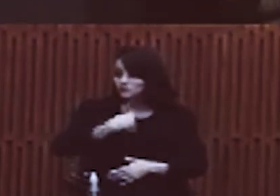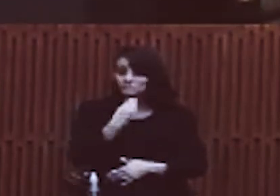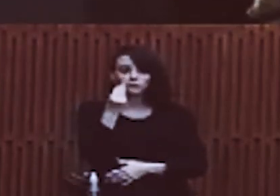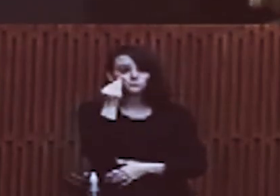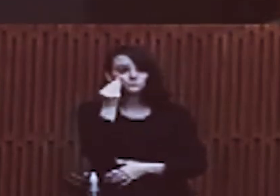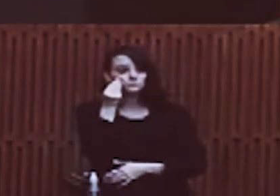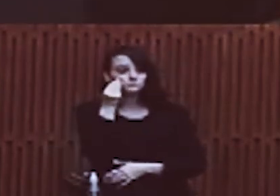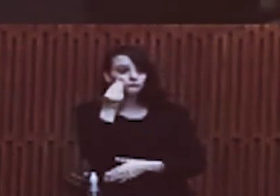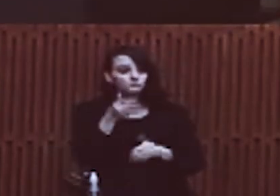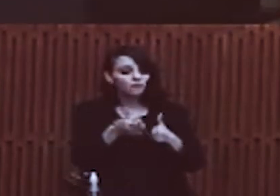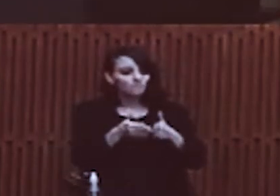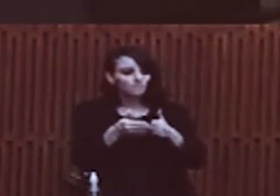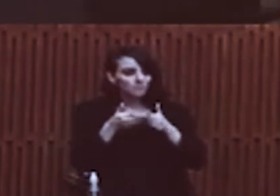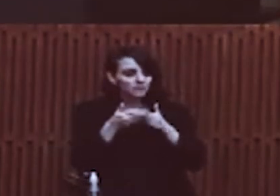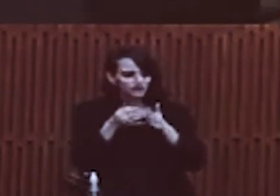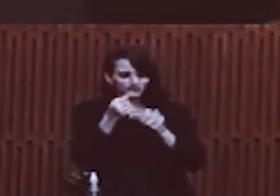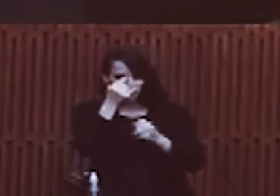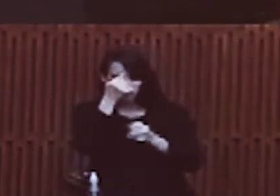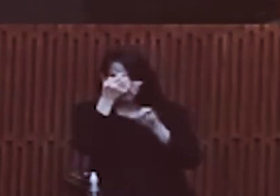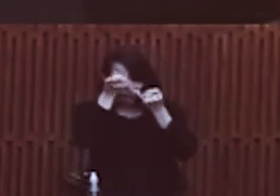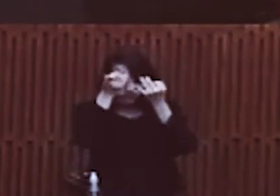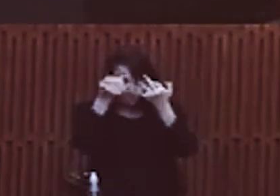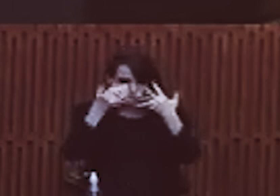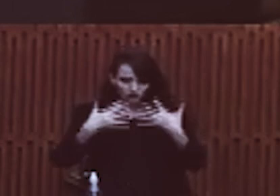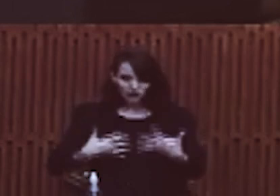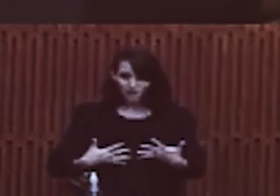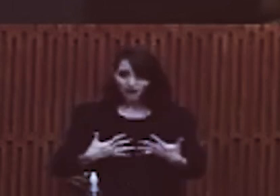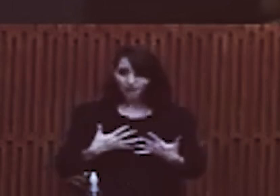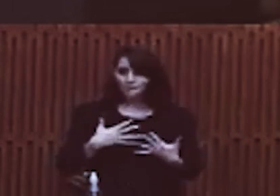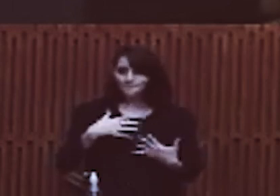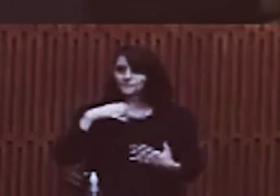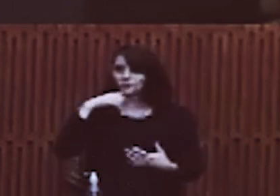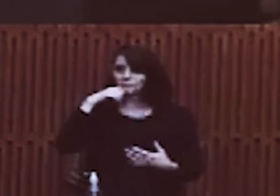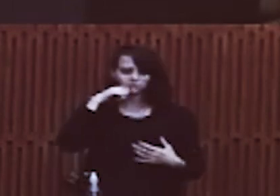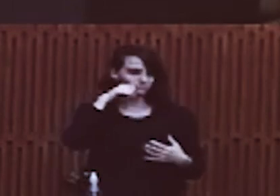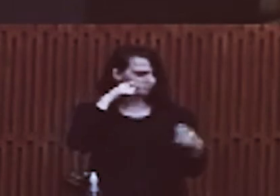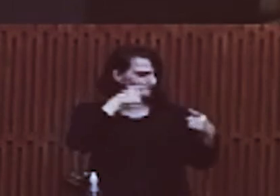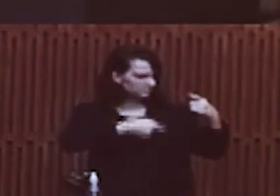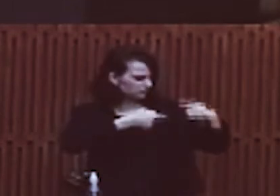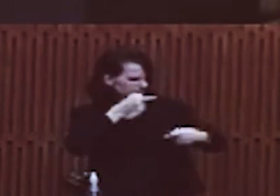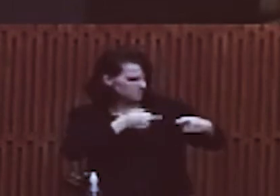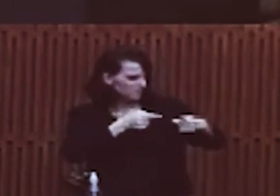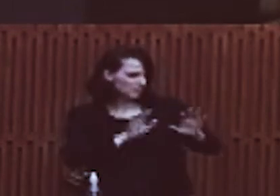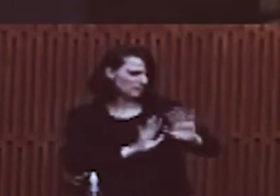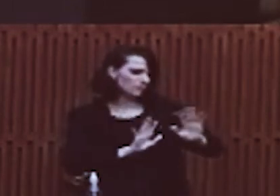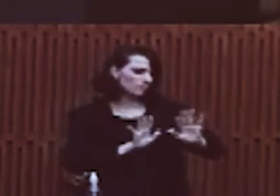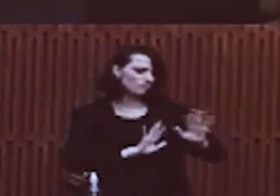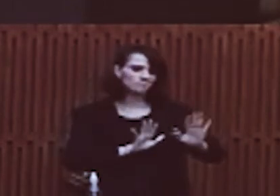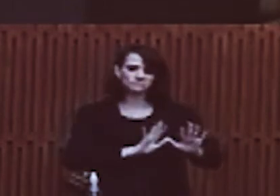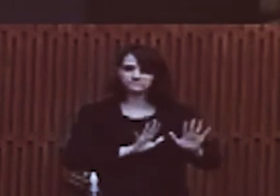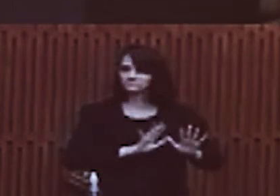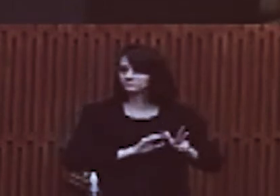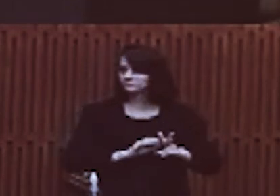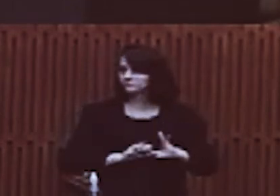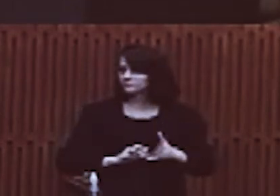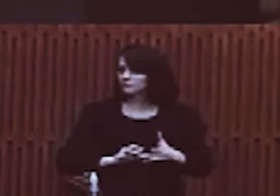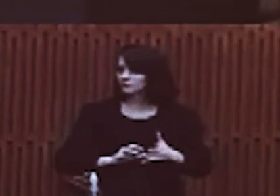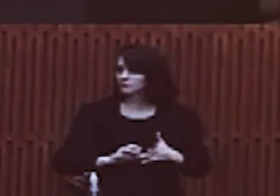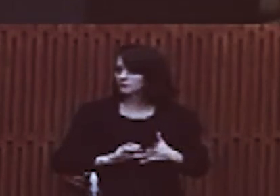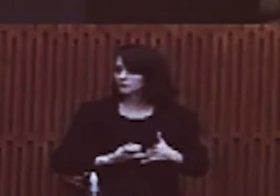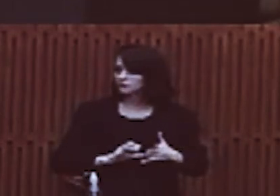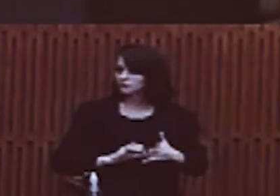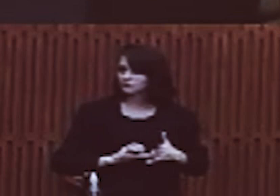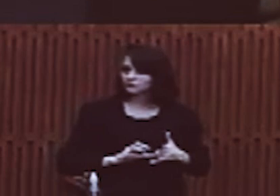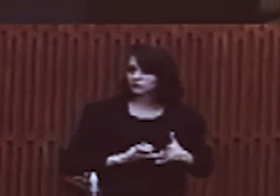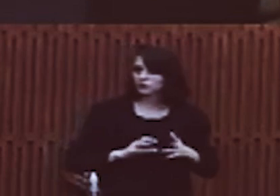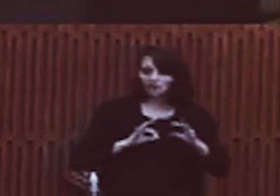favor, pensam nas palavras para se falar na tribuna da Câmara, sem ofender os demais vereadores. Esta fala não é somente ao vereador que vai usar a